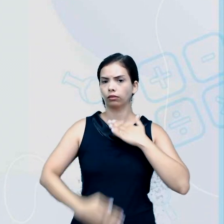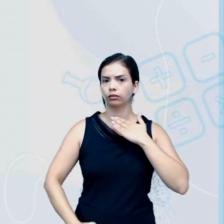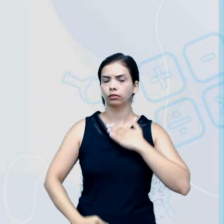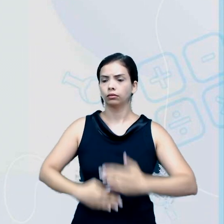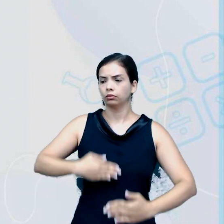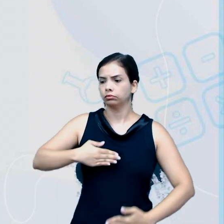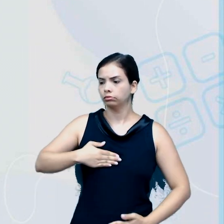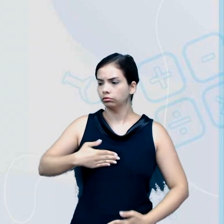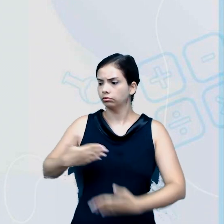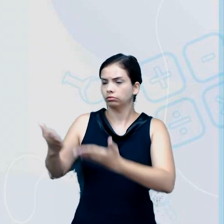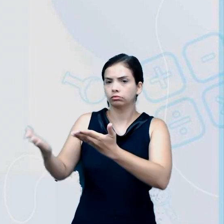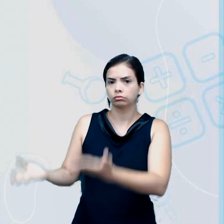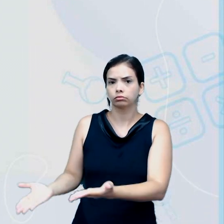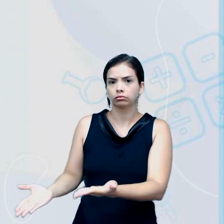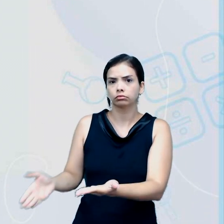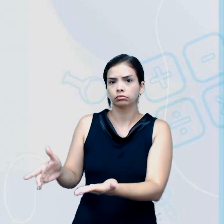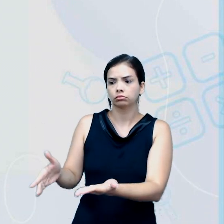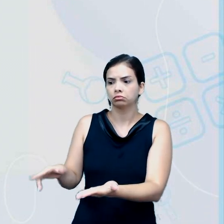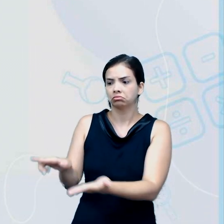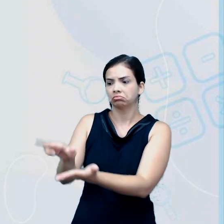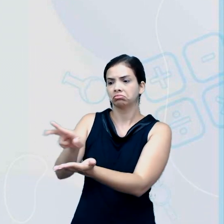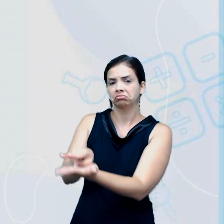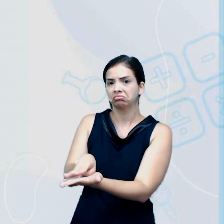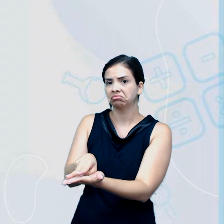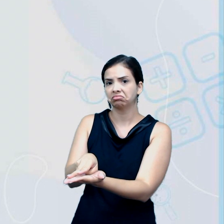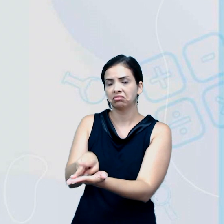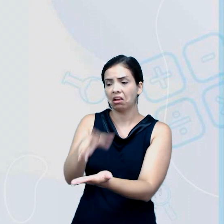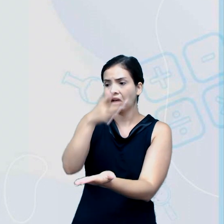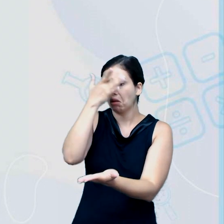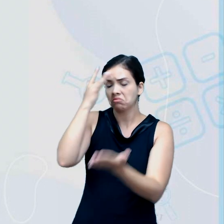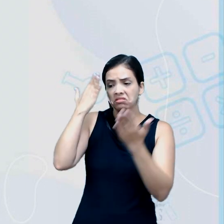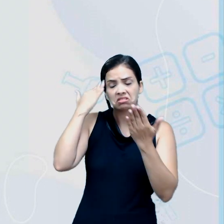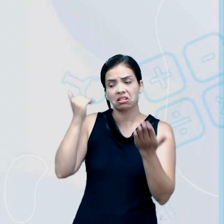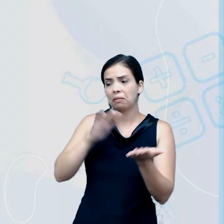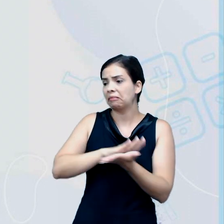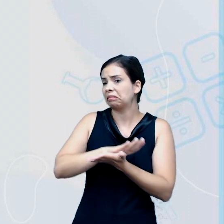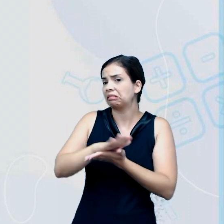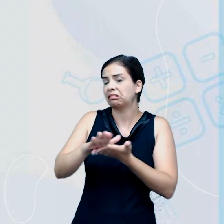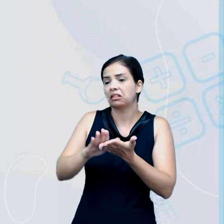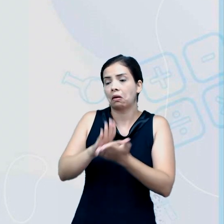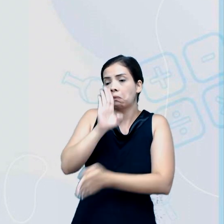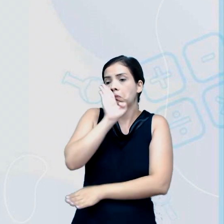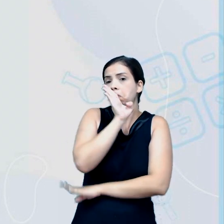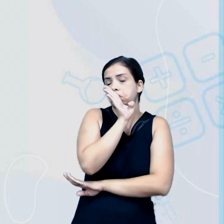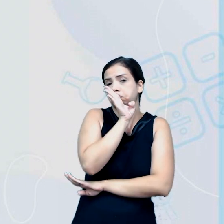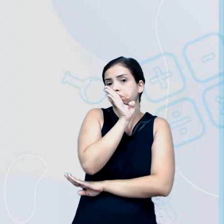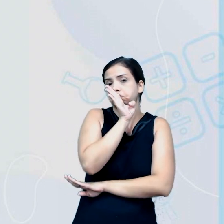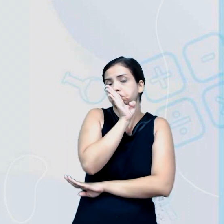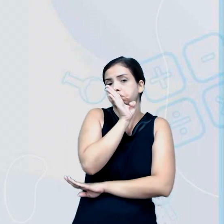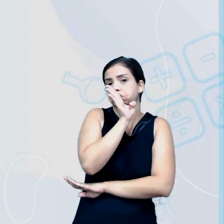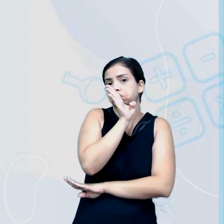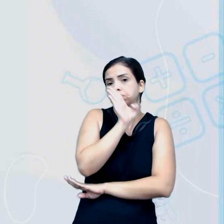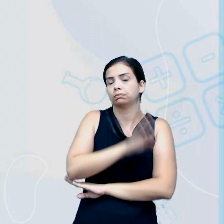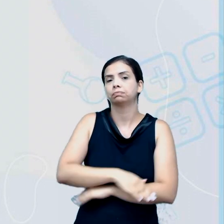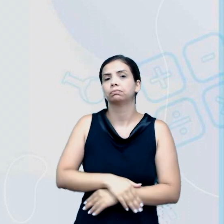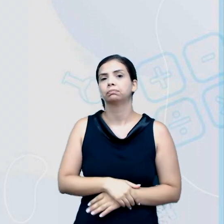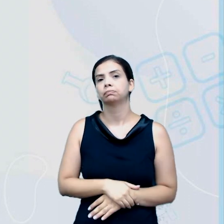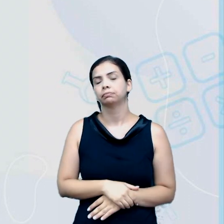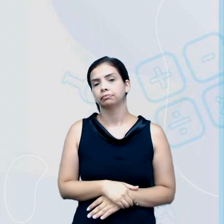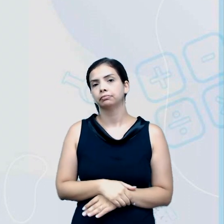como diz o João Bosco mas ninguém sabe ninguém viu Ninguém fala nada a lei do silêncio